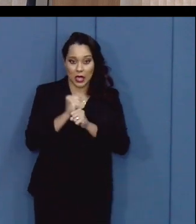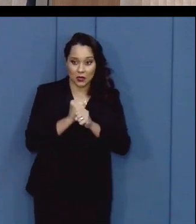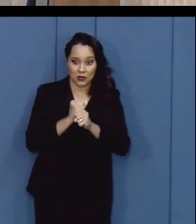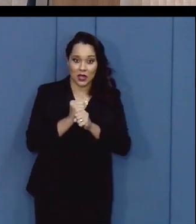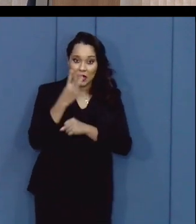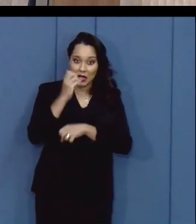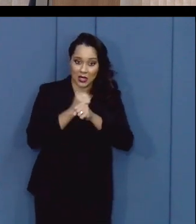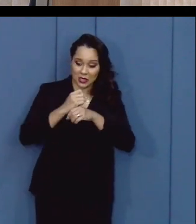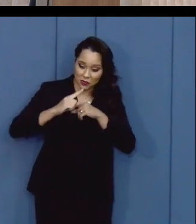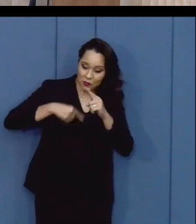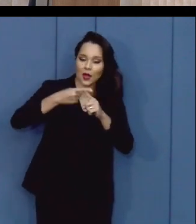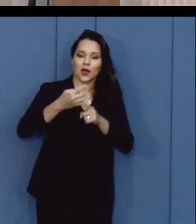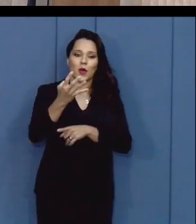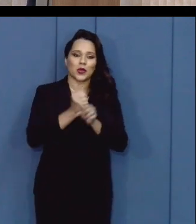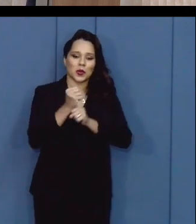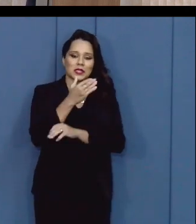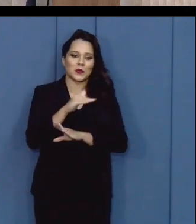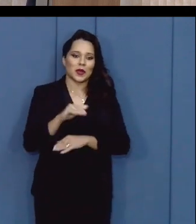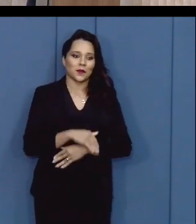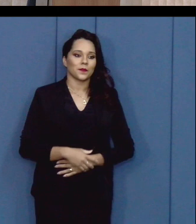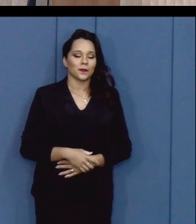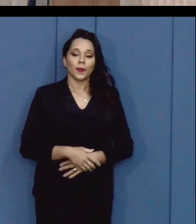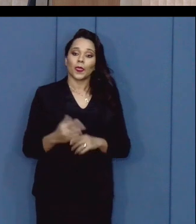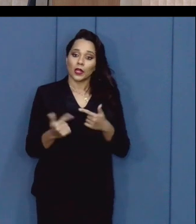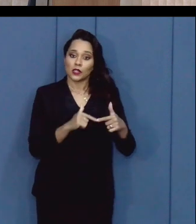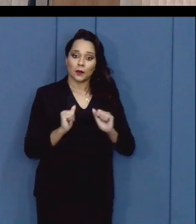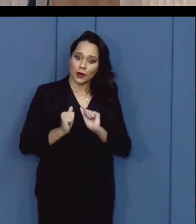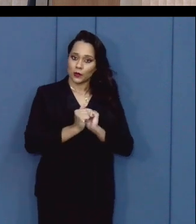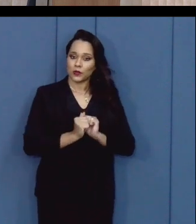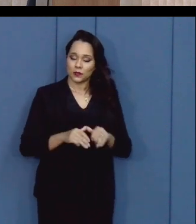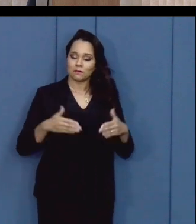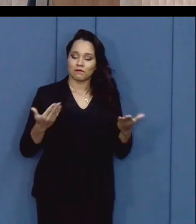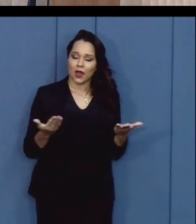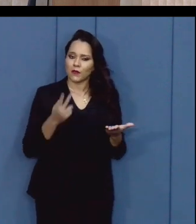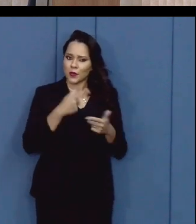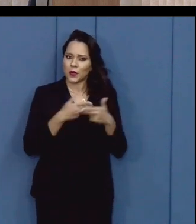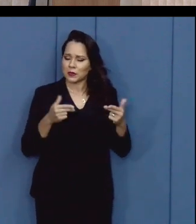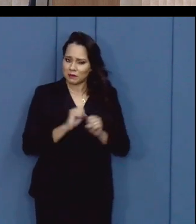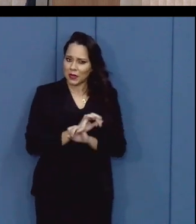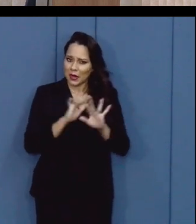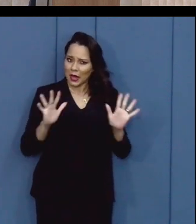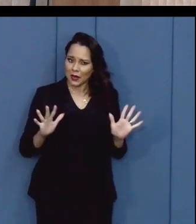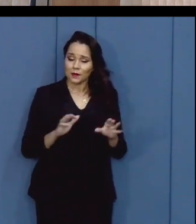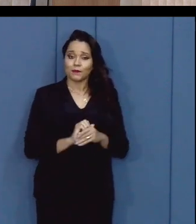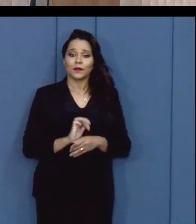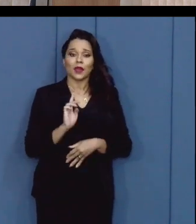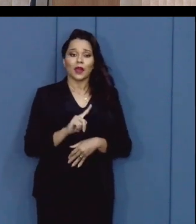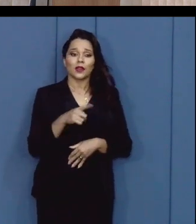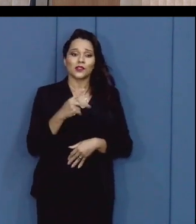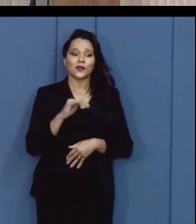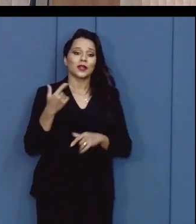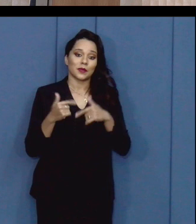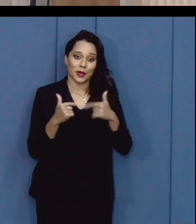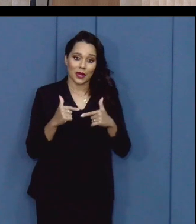3 anos se estenderam a 4 anos e meio de trabalho juntos. Né? E foi uma coisa muito clara que ficou entre nós, é que a gente